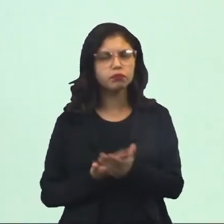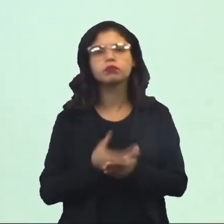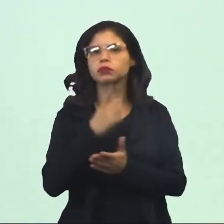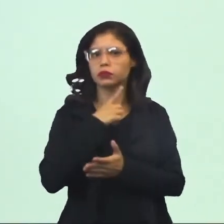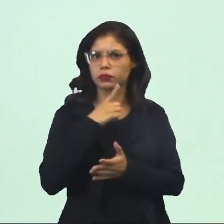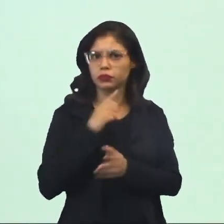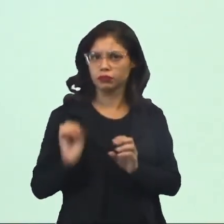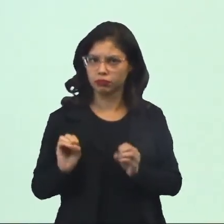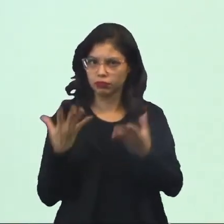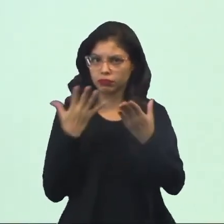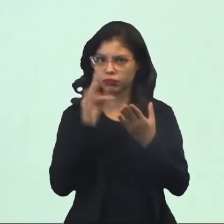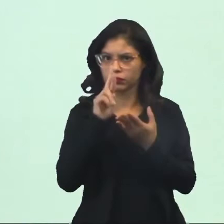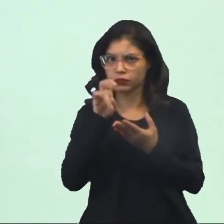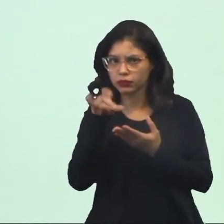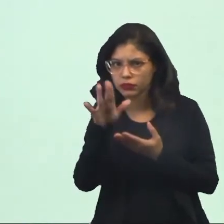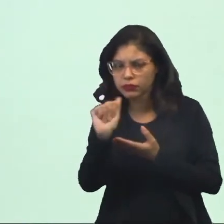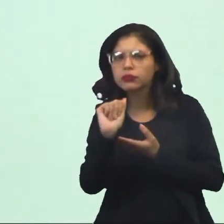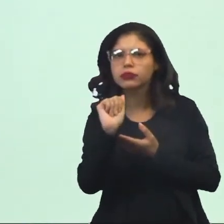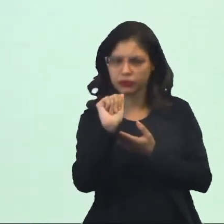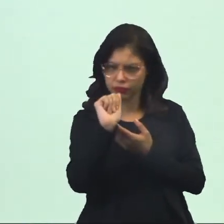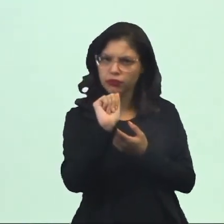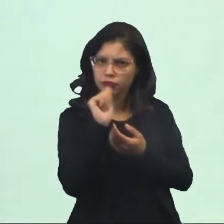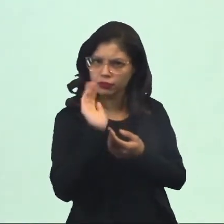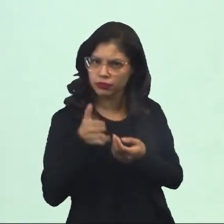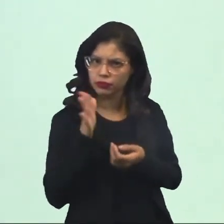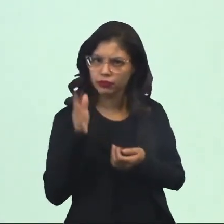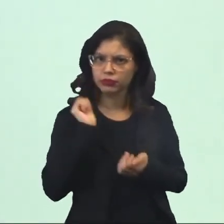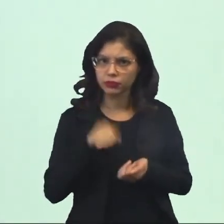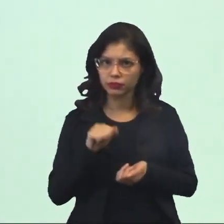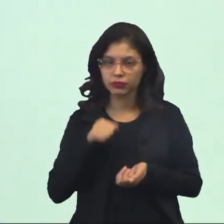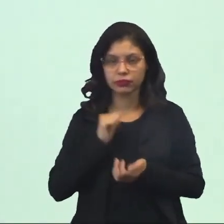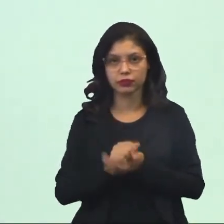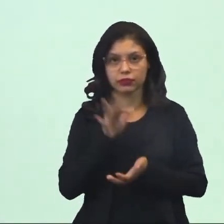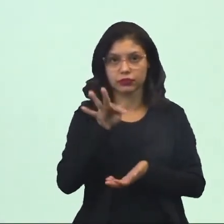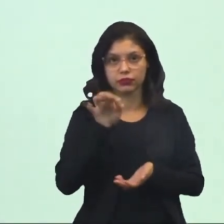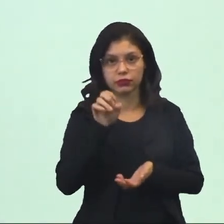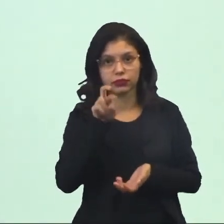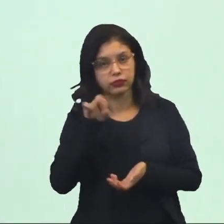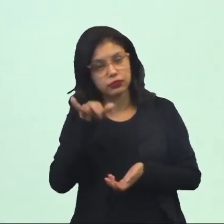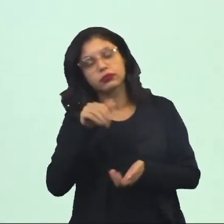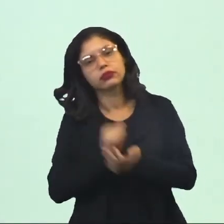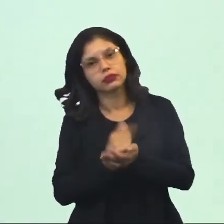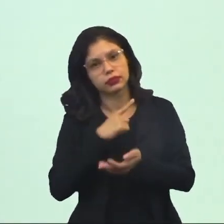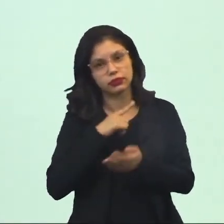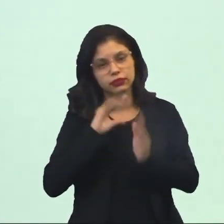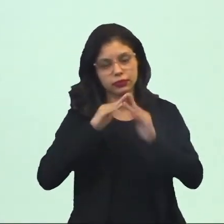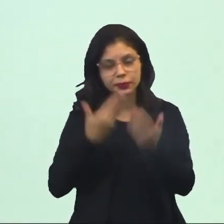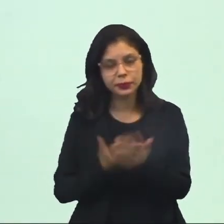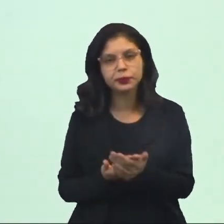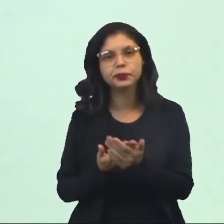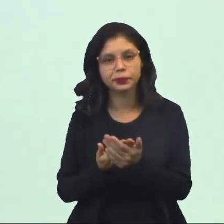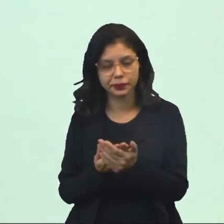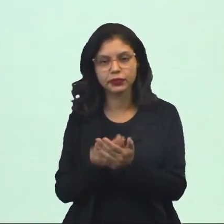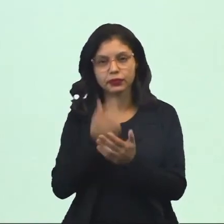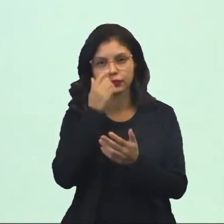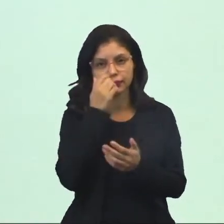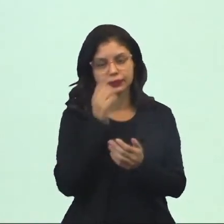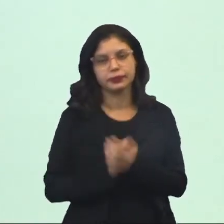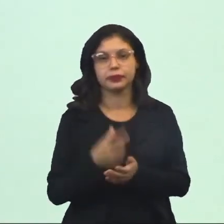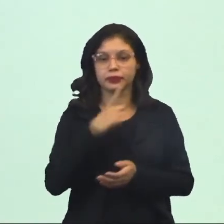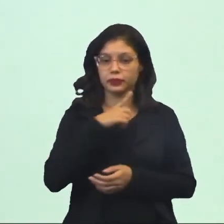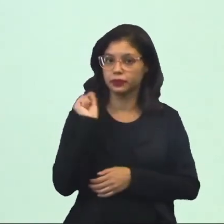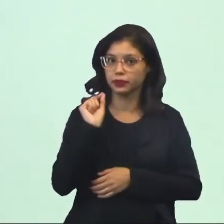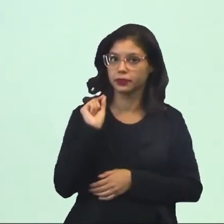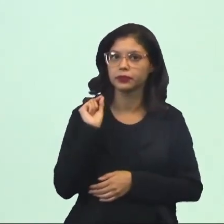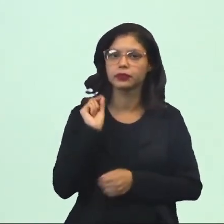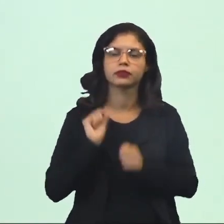uma feira? Isso mesmo, nós costumamos falar, né, das feiras que temos nas escolas. E nessas feiras, o que é que